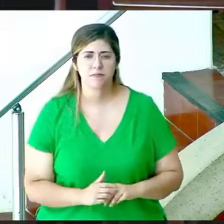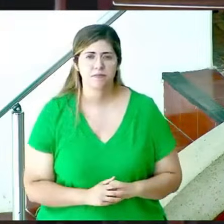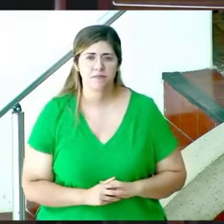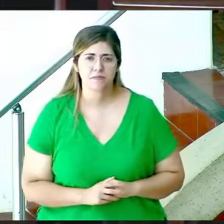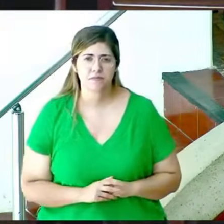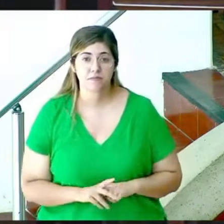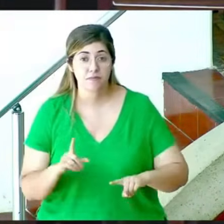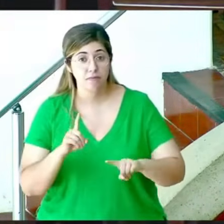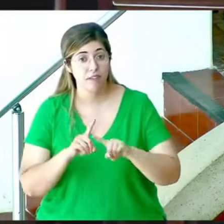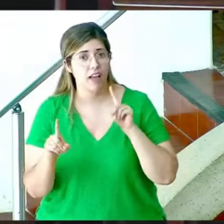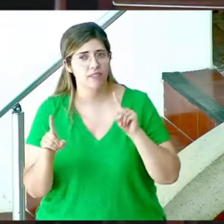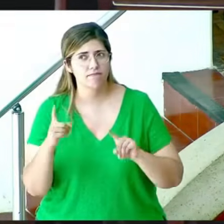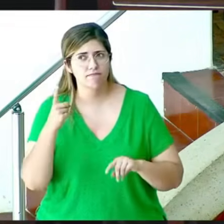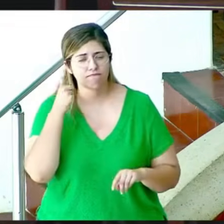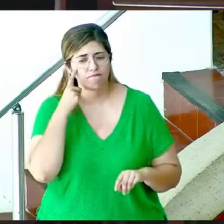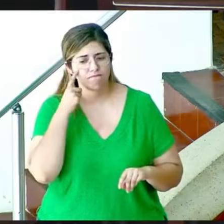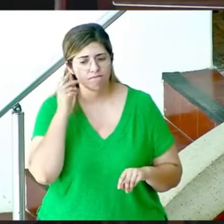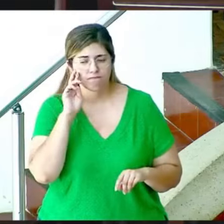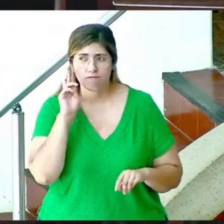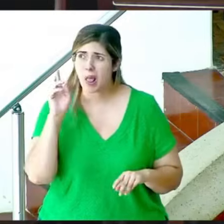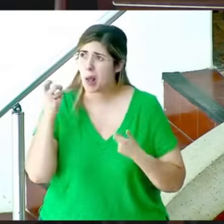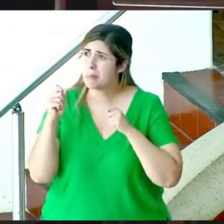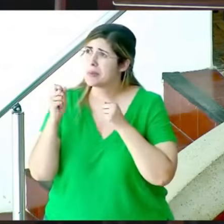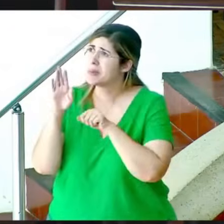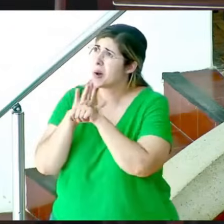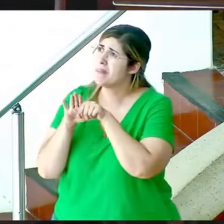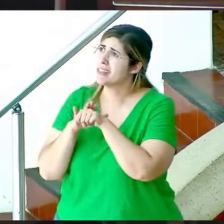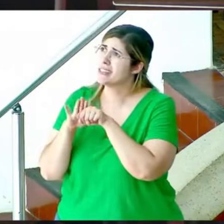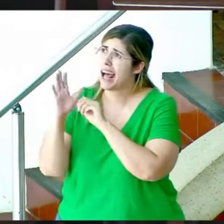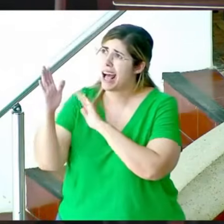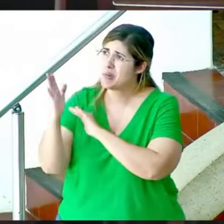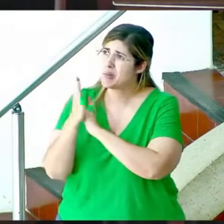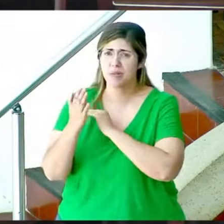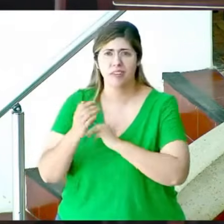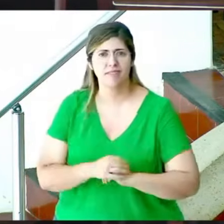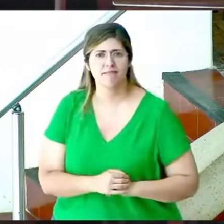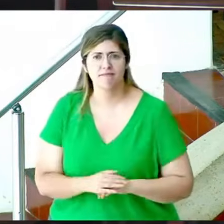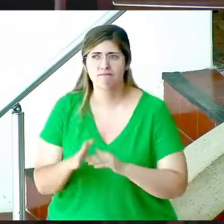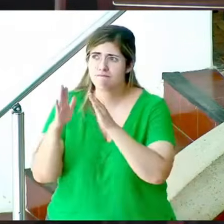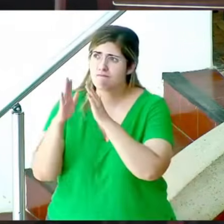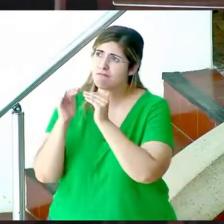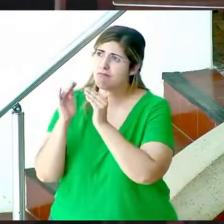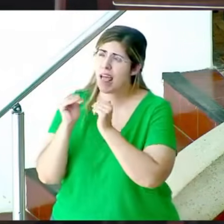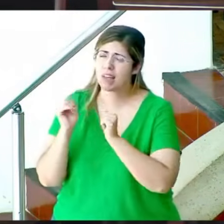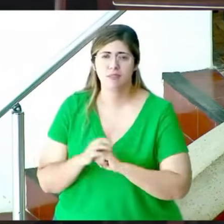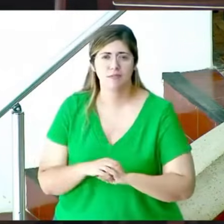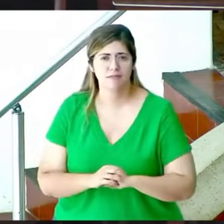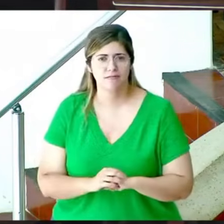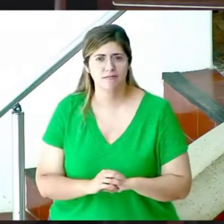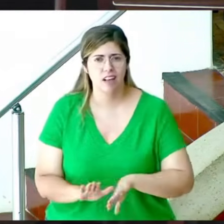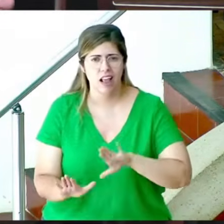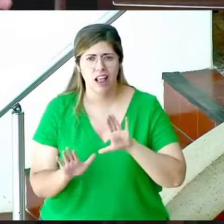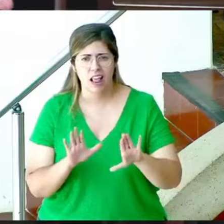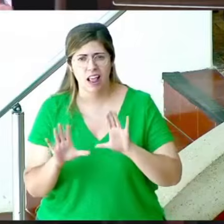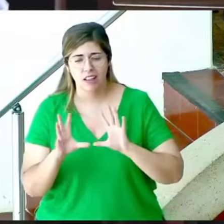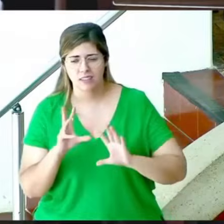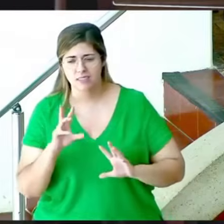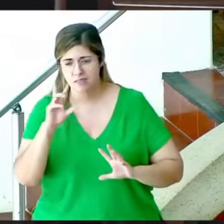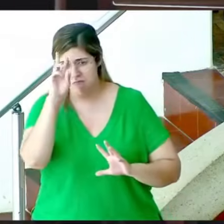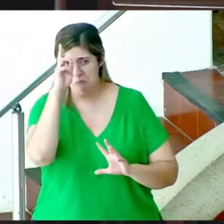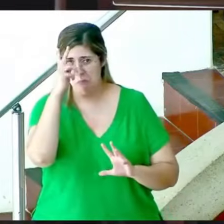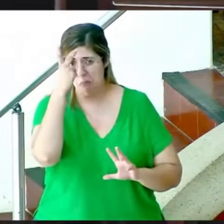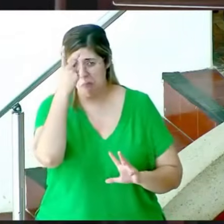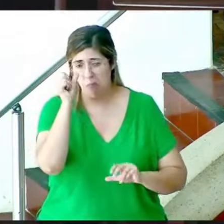eu preciso falar com o Senhor. Eu sou este frágil, eu sou esse duvidoso, eu sou esse de ânimo que muda, eu sou